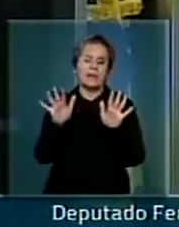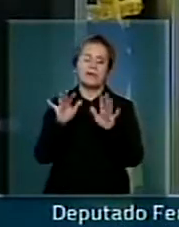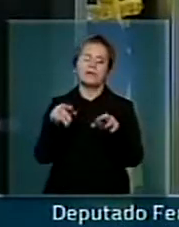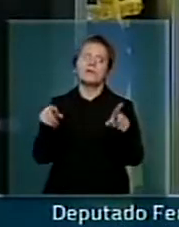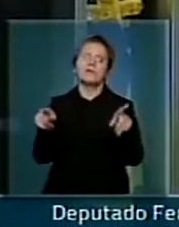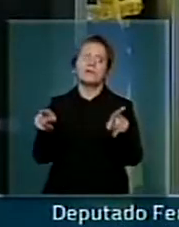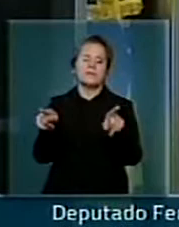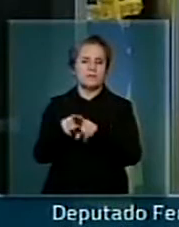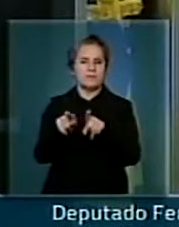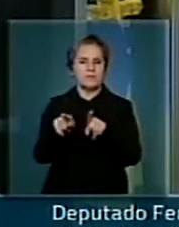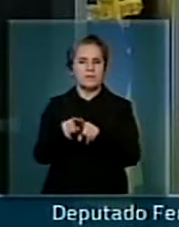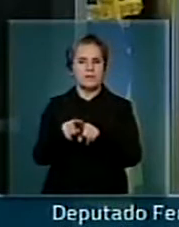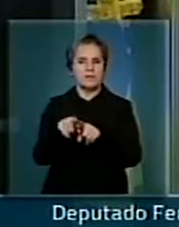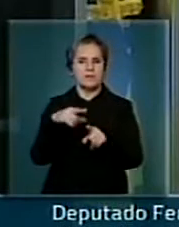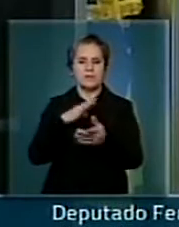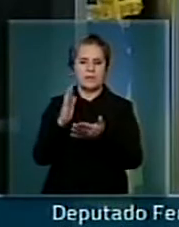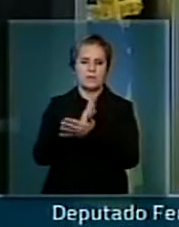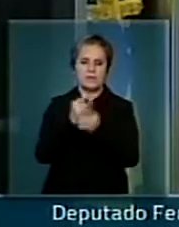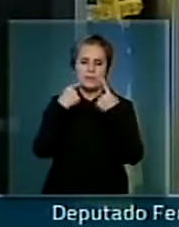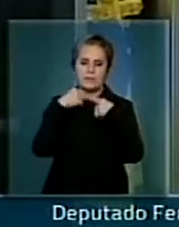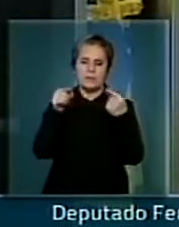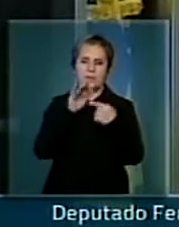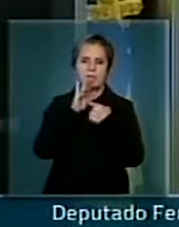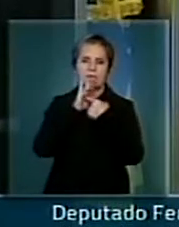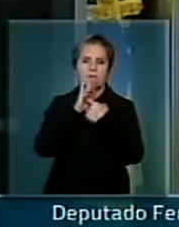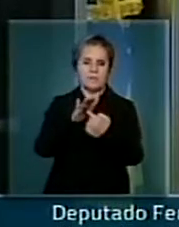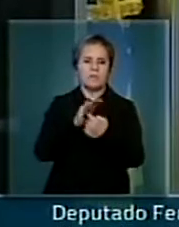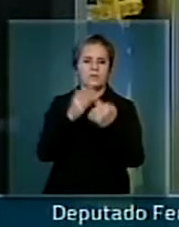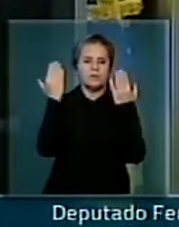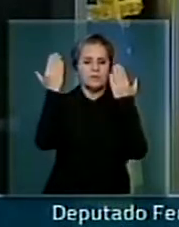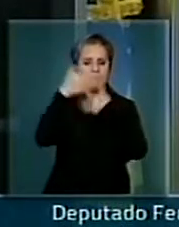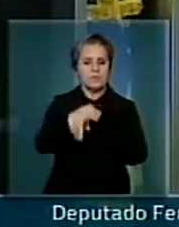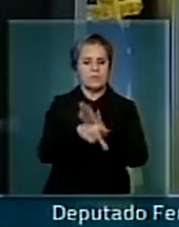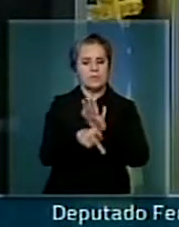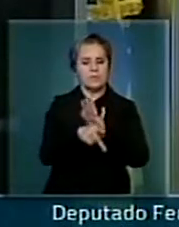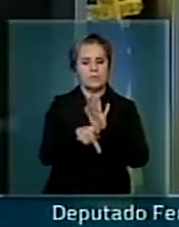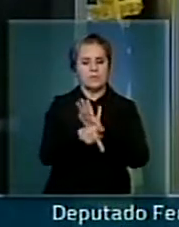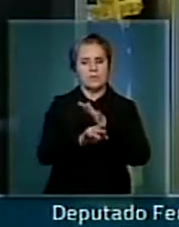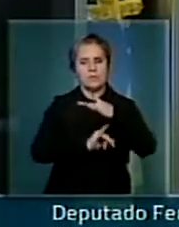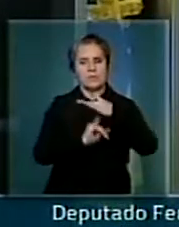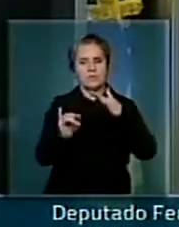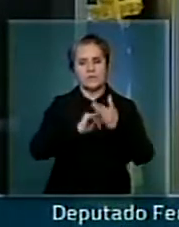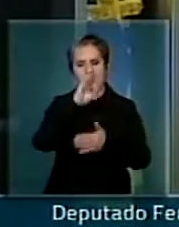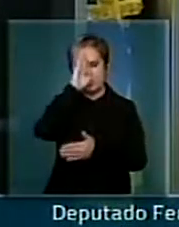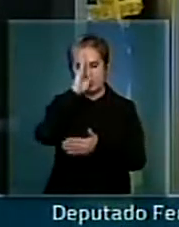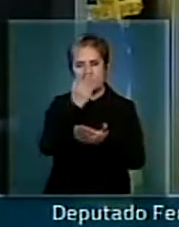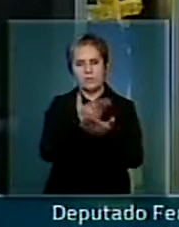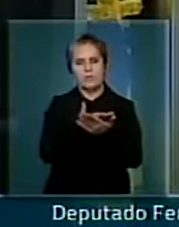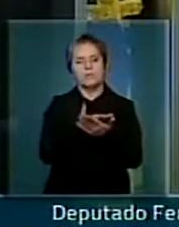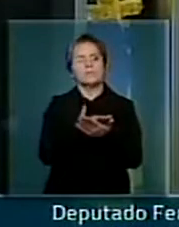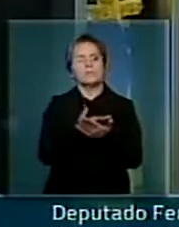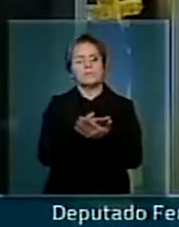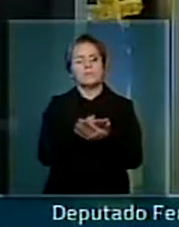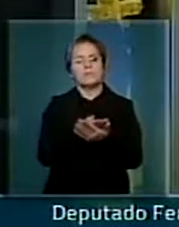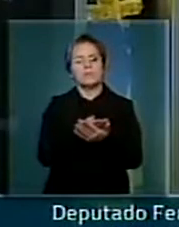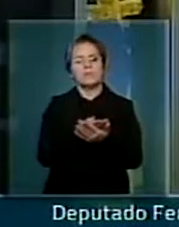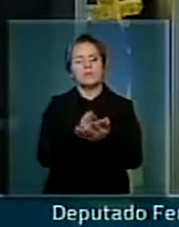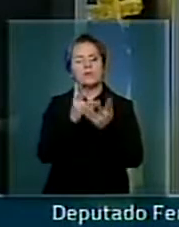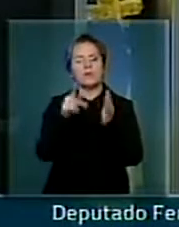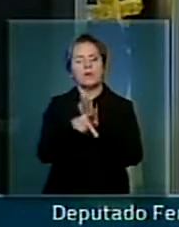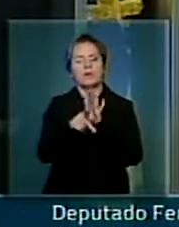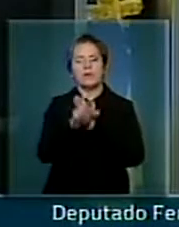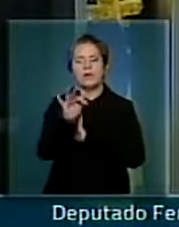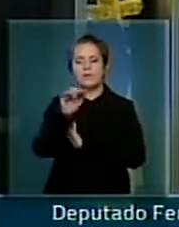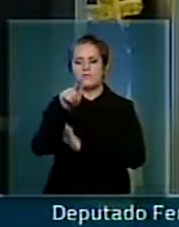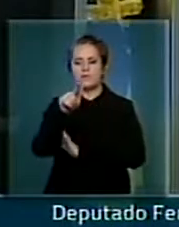são atestados e comprovados por instituições de credibilidade, de inegável e contestável, como a Fundação